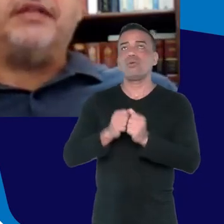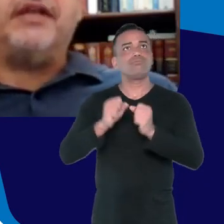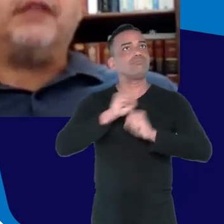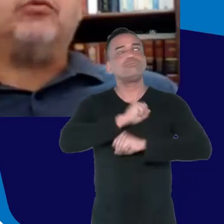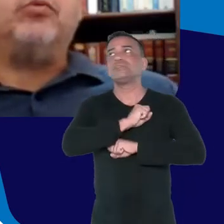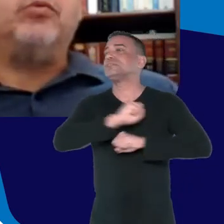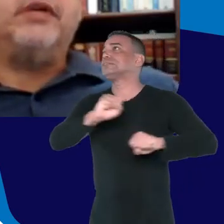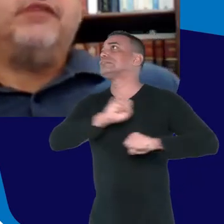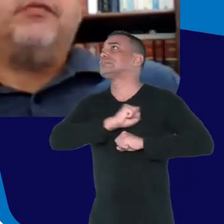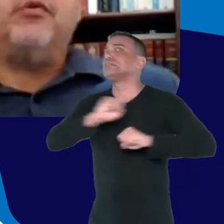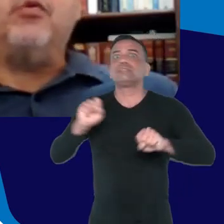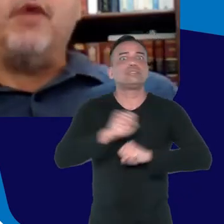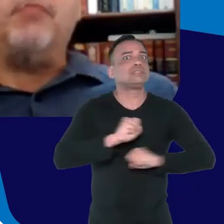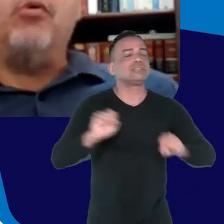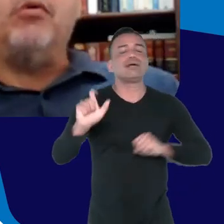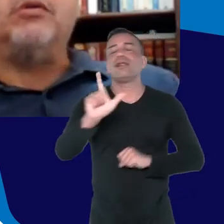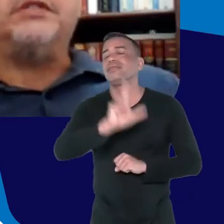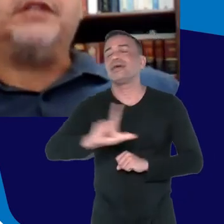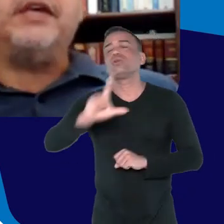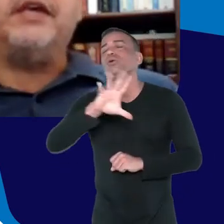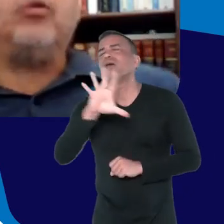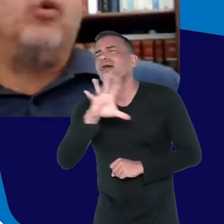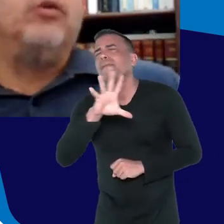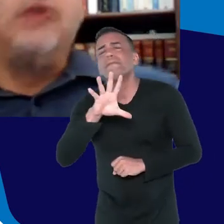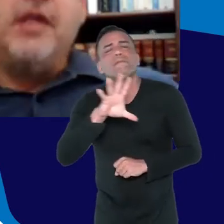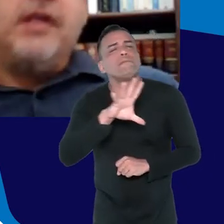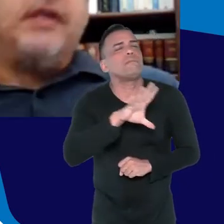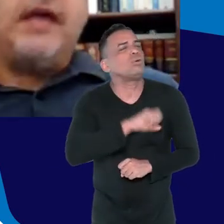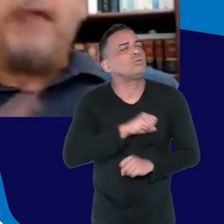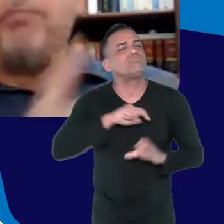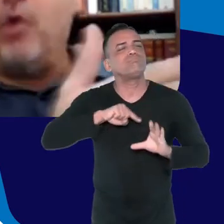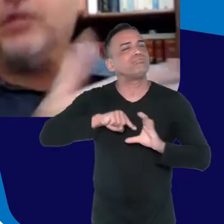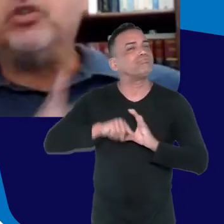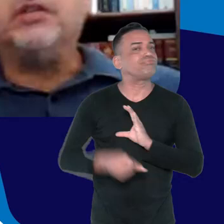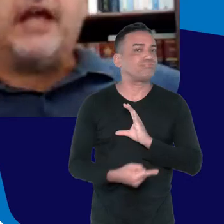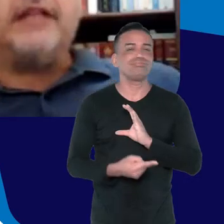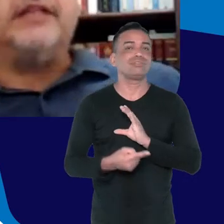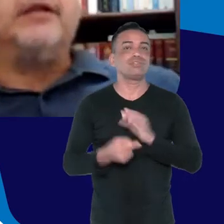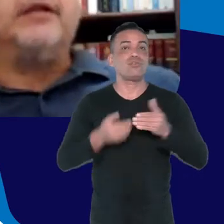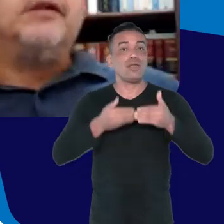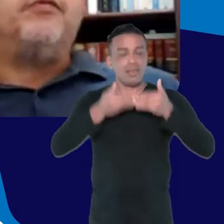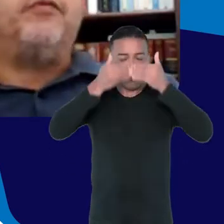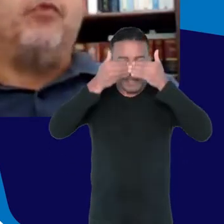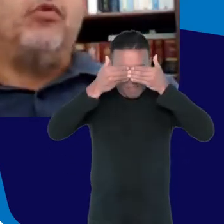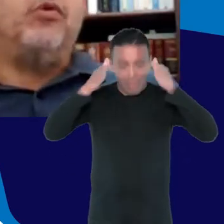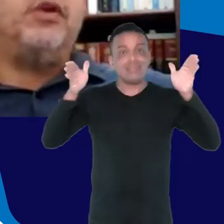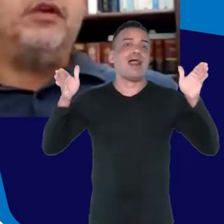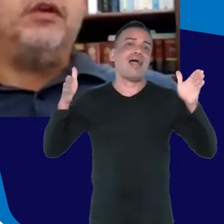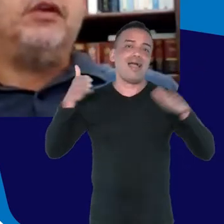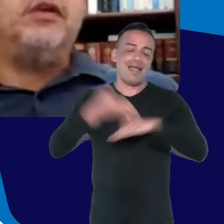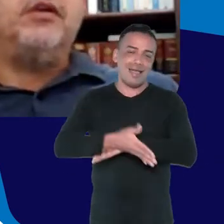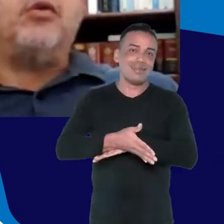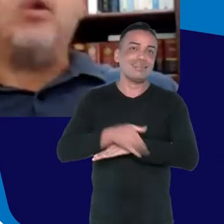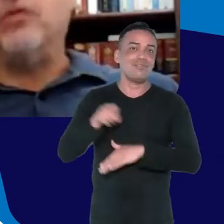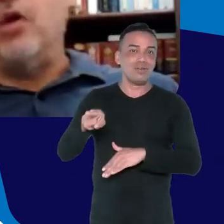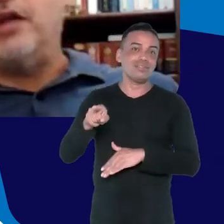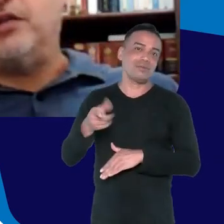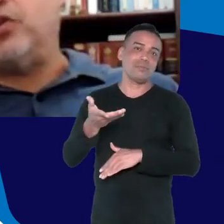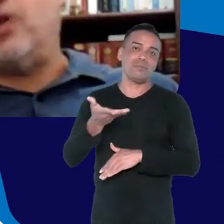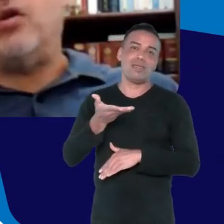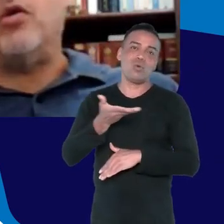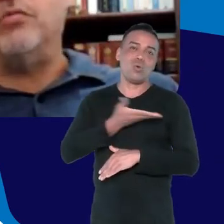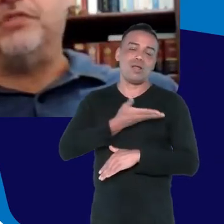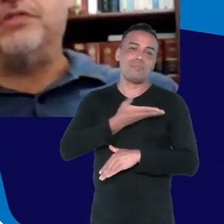pela literatura e foi um amor sem retorno. E a porta de entrada foi Conan